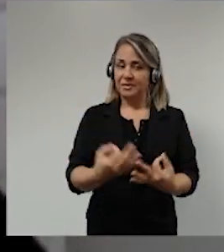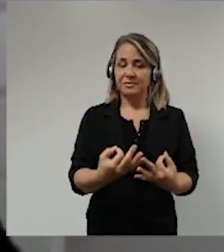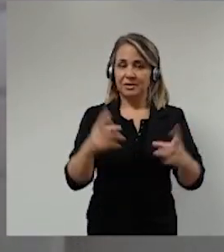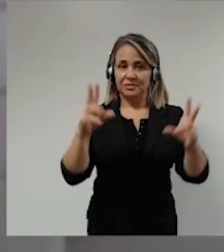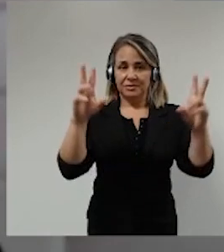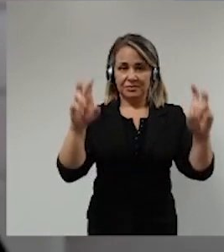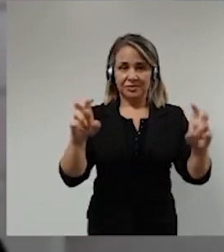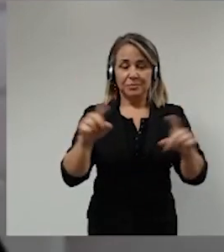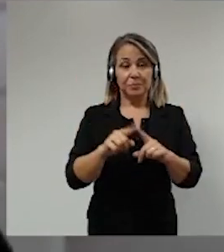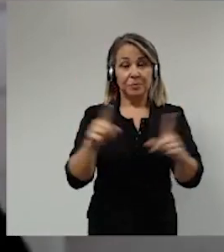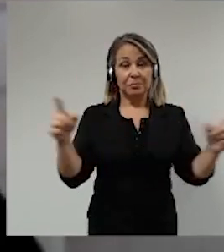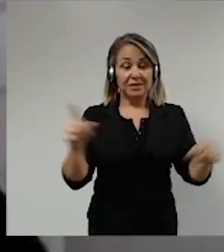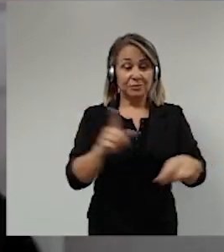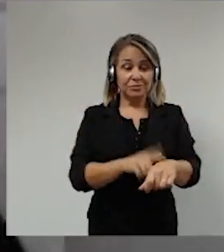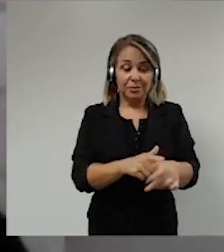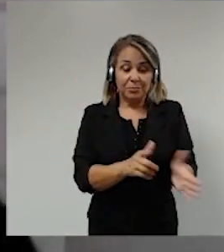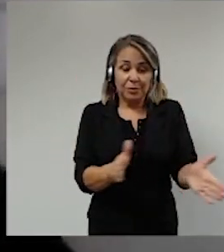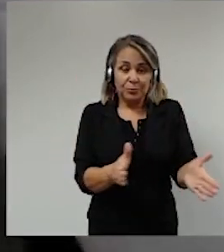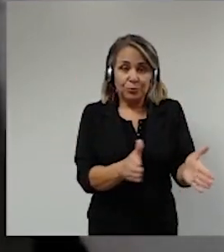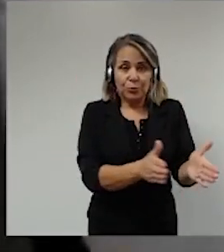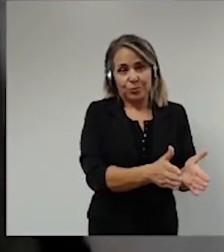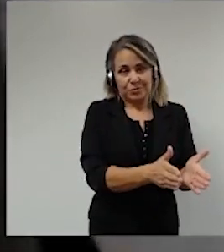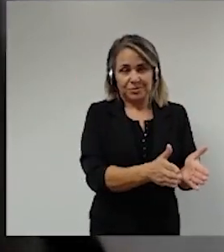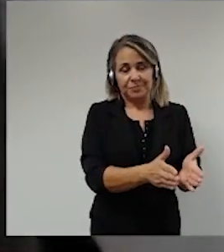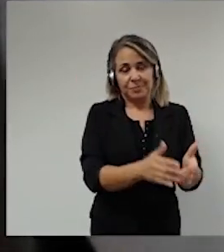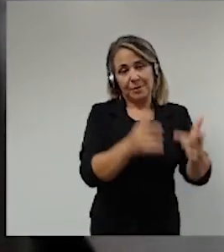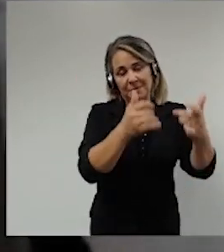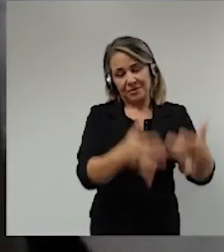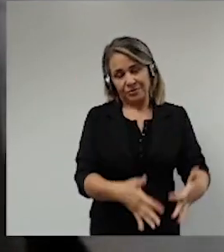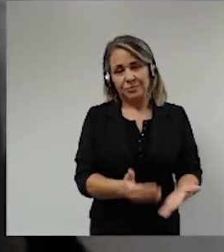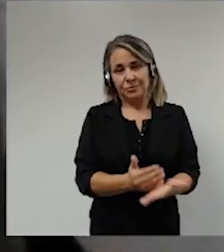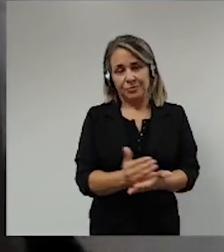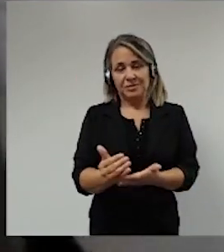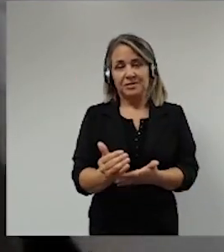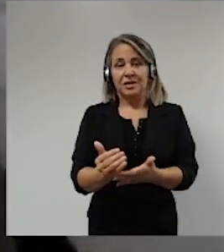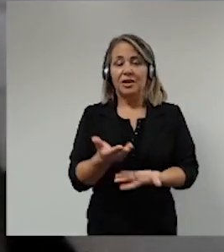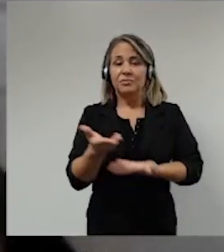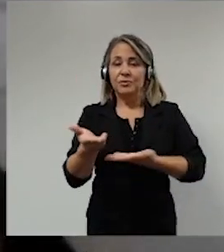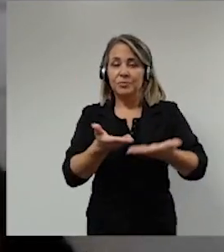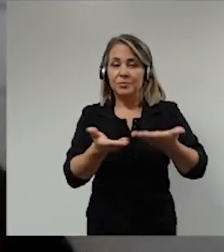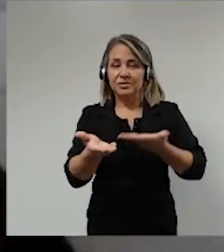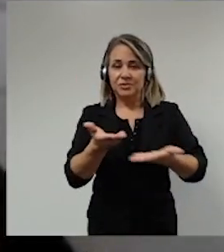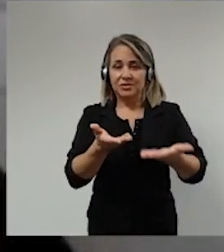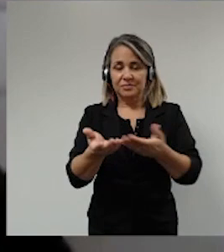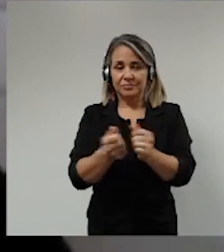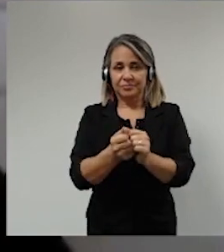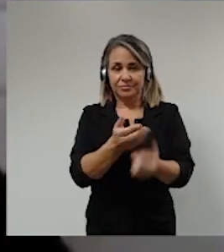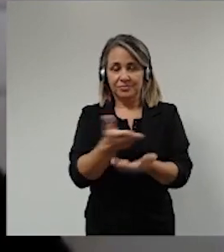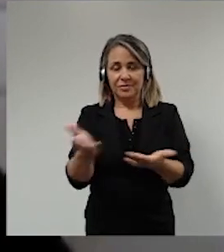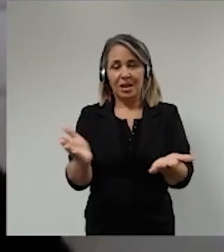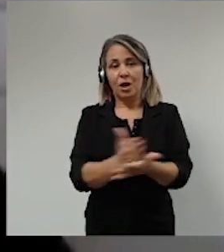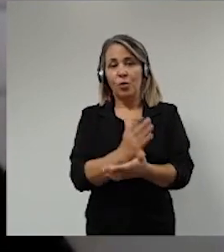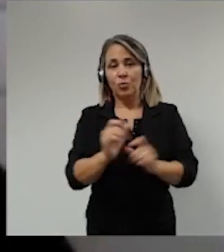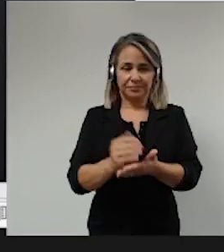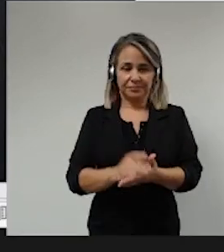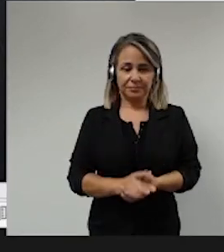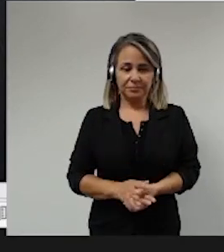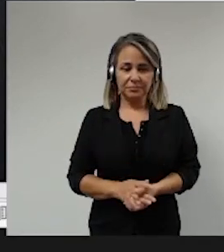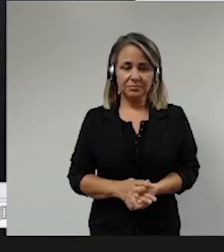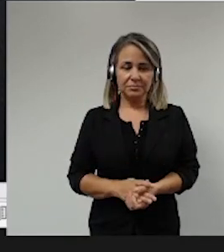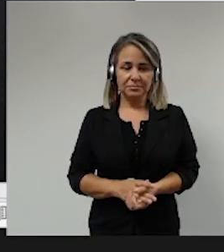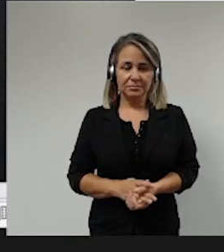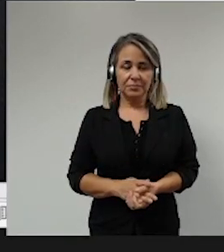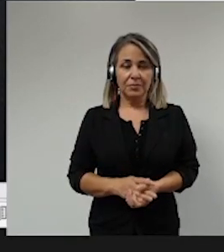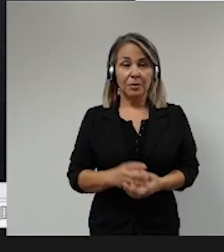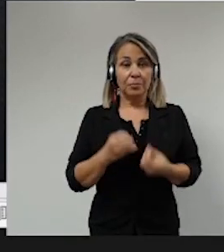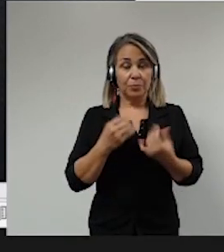Mas nosso tempo é curto, então vamos para o que interessa. Eu vou compartilhar com vocês alguns slides, tá?